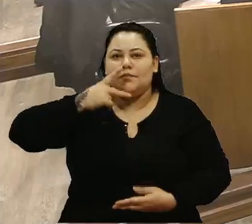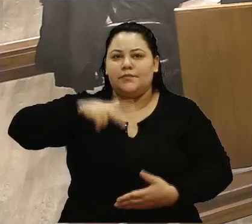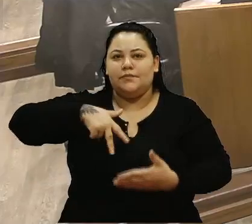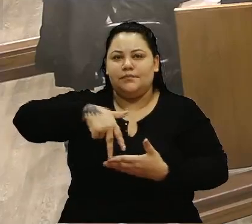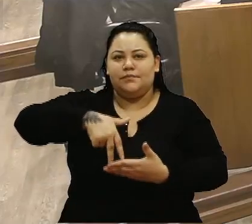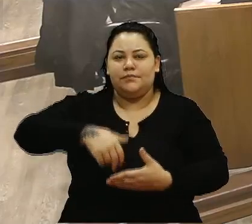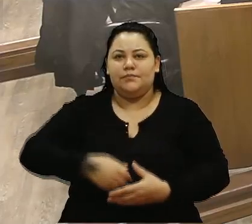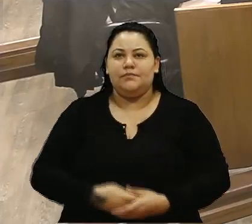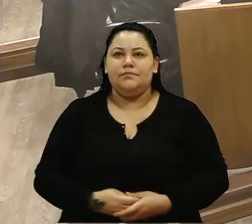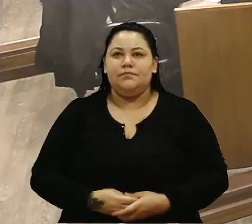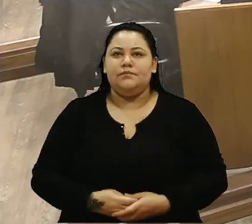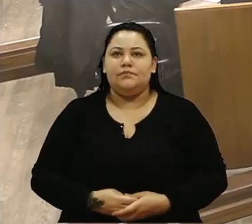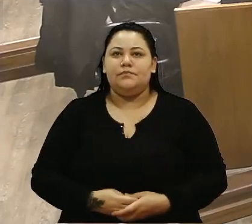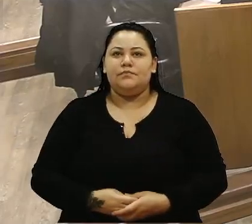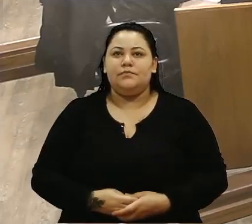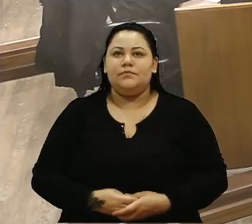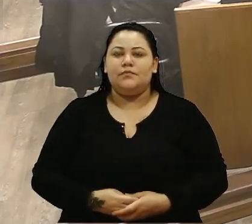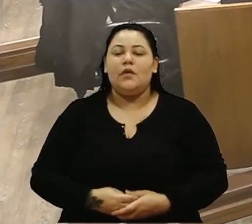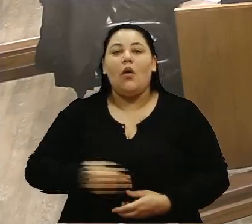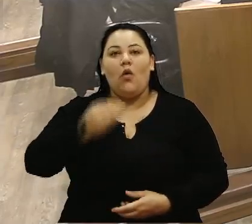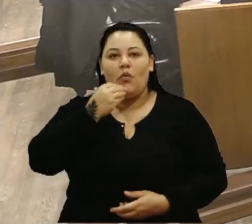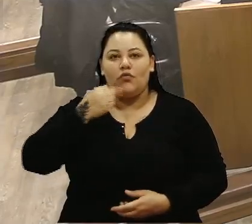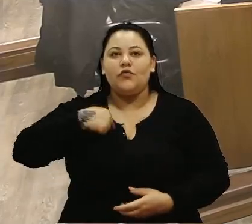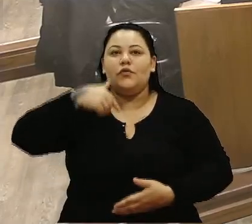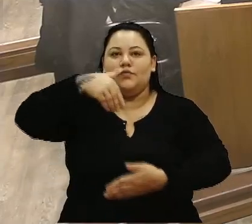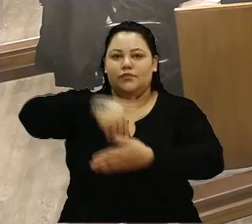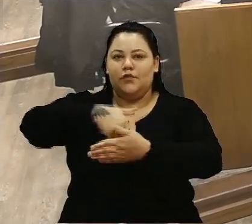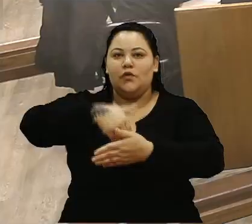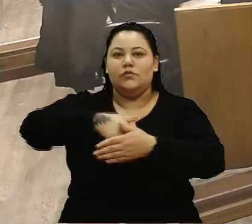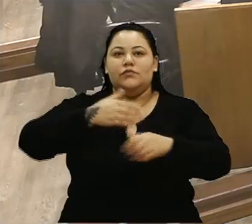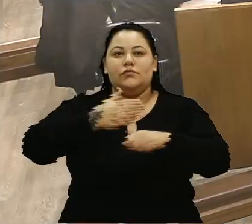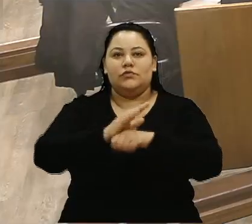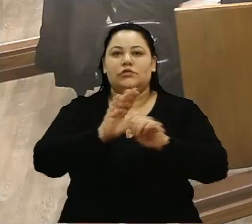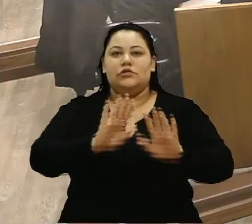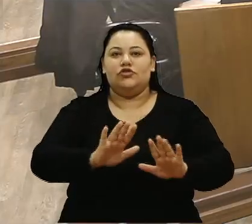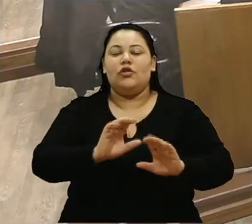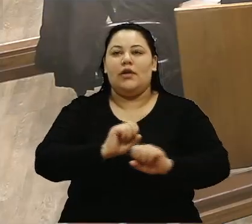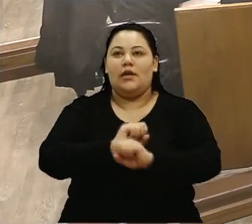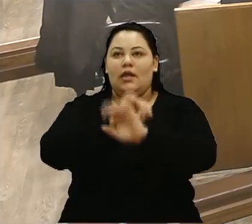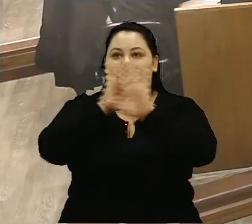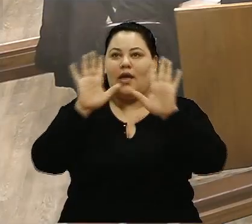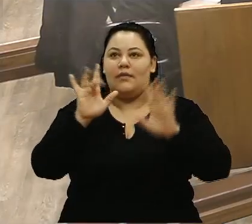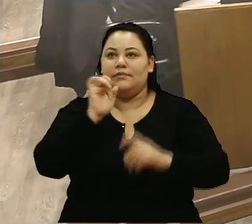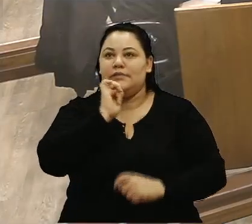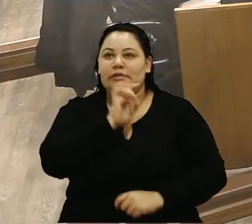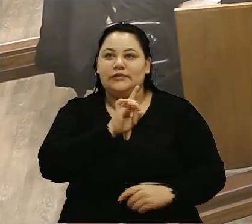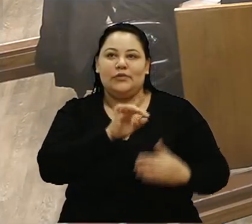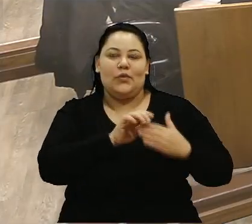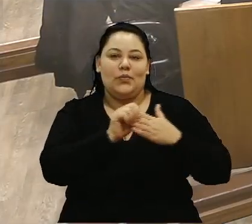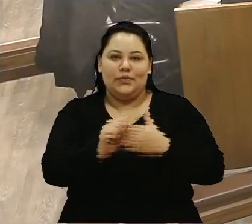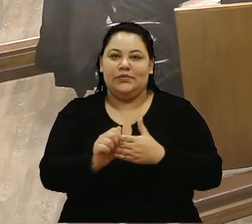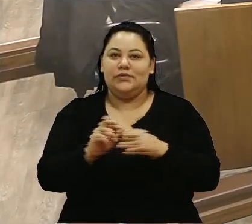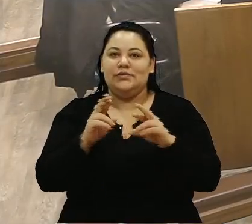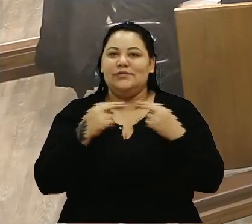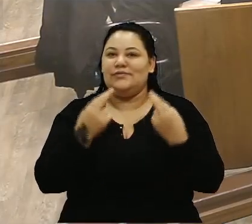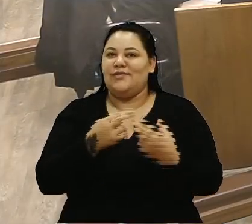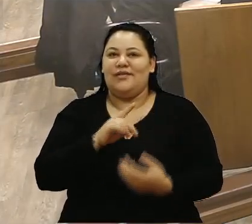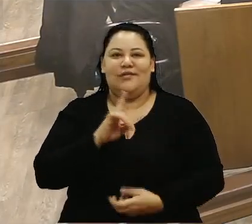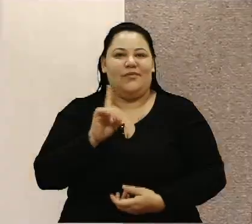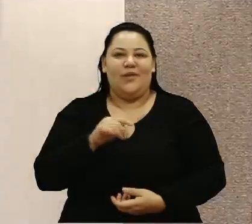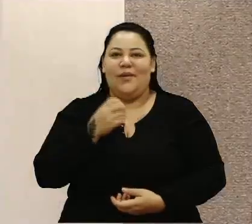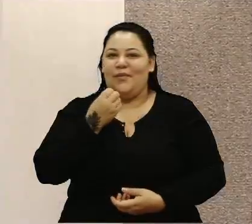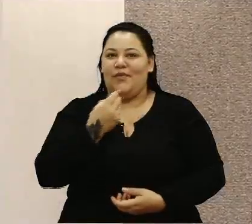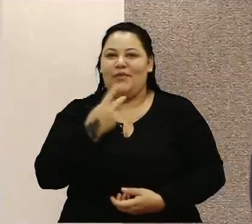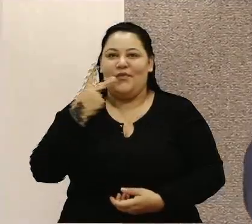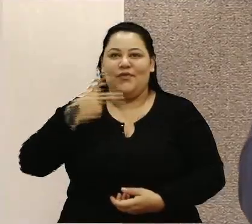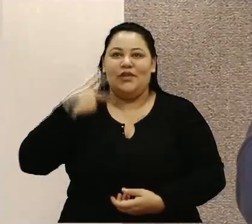Gente, para declarar voto, por óbvio, votarei favorável e já quero deixar esclarecido aqui para quem não acompanha a sessão, não é nenhuma virtude o vereador dizer